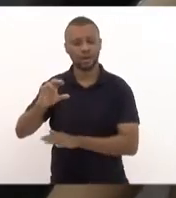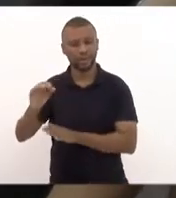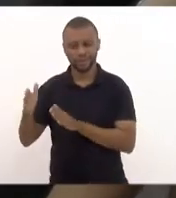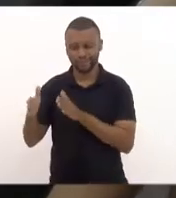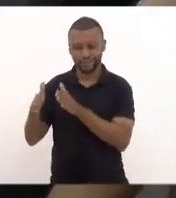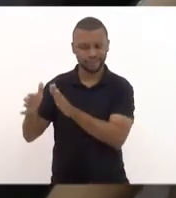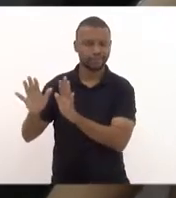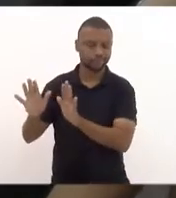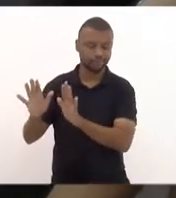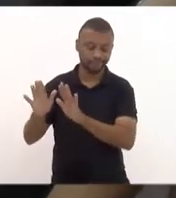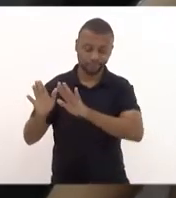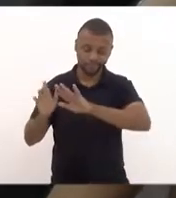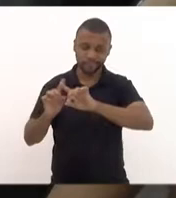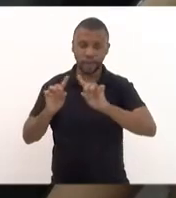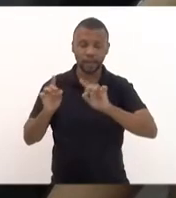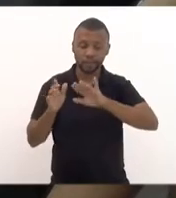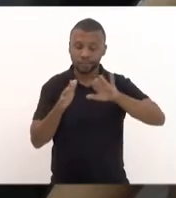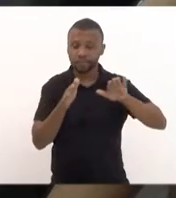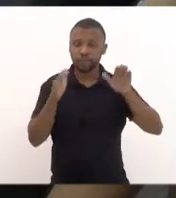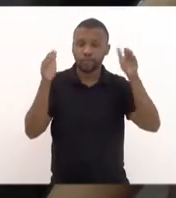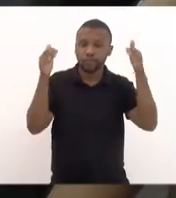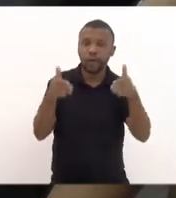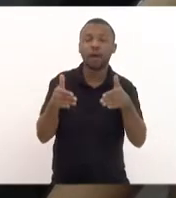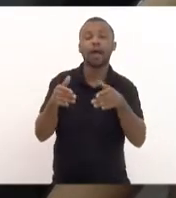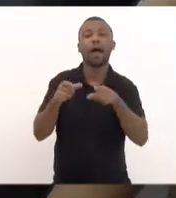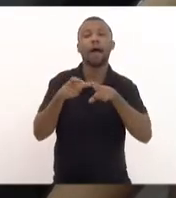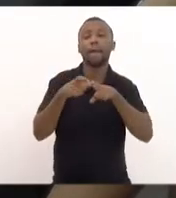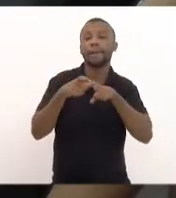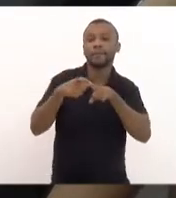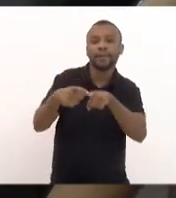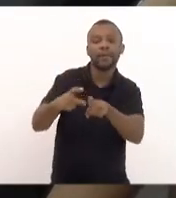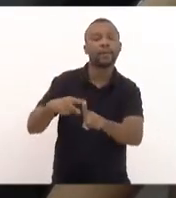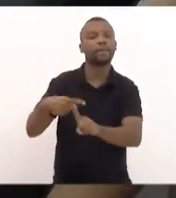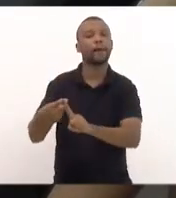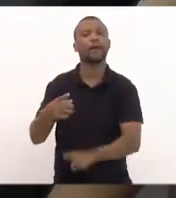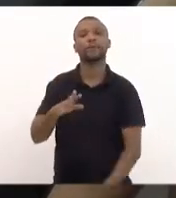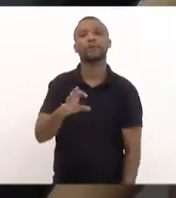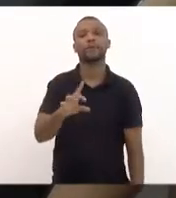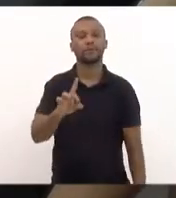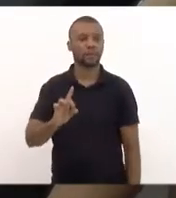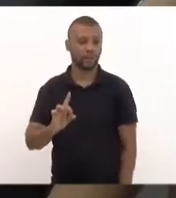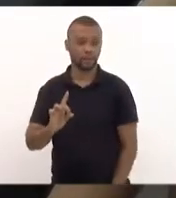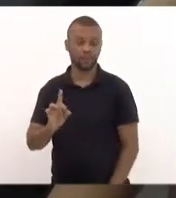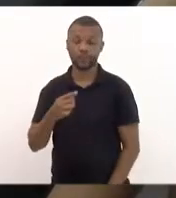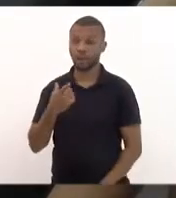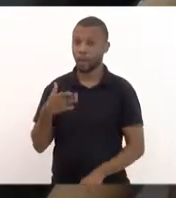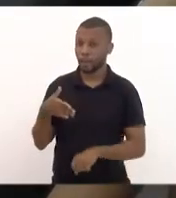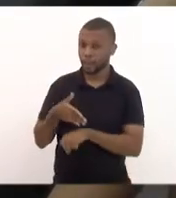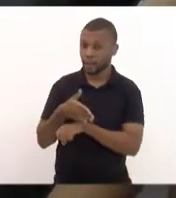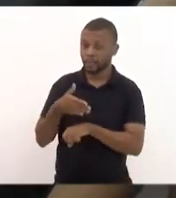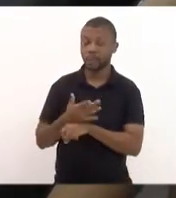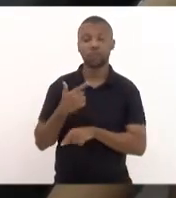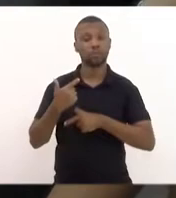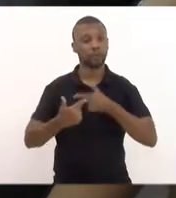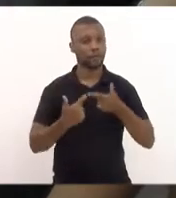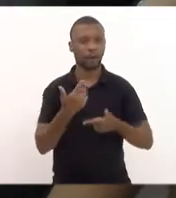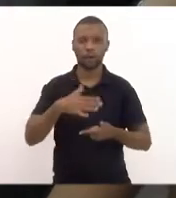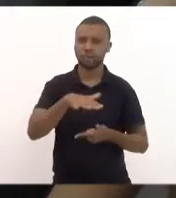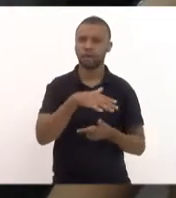Baixada e a periferia. Eu participei desse trabalho do Arco, coordenei a parte econômica,